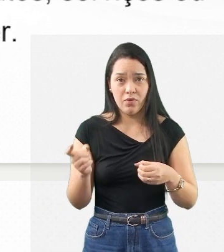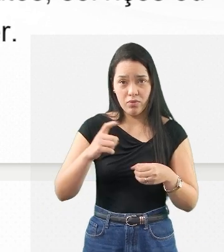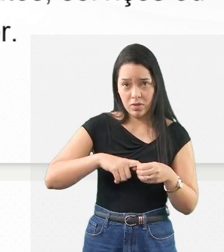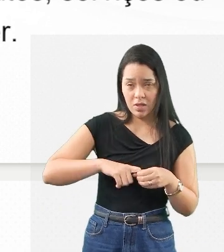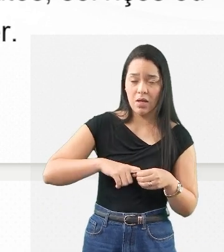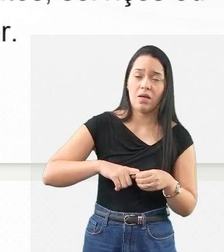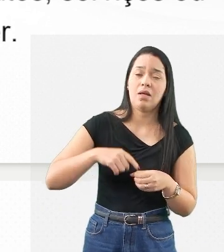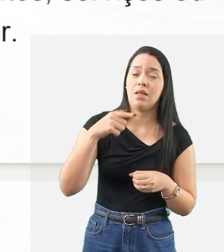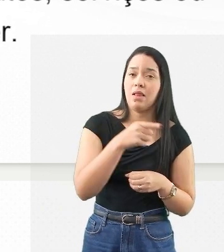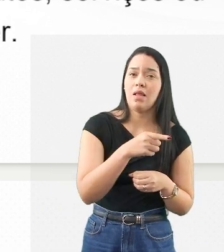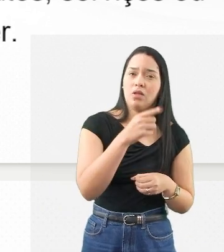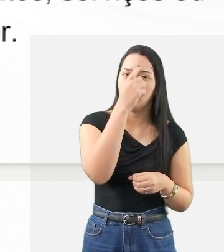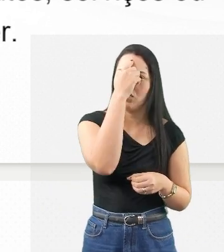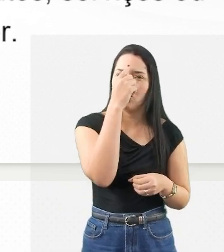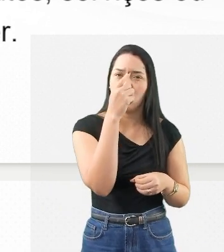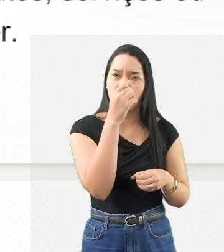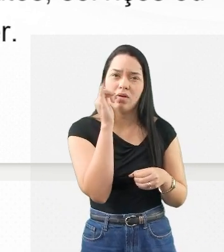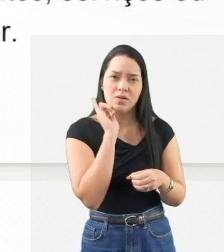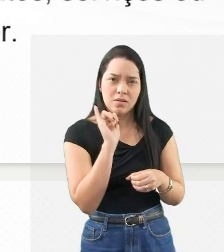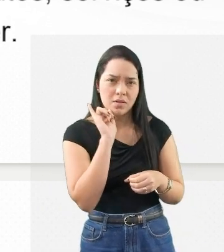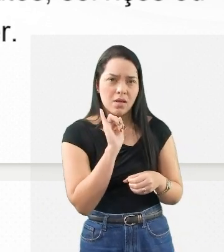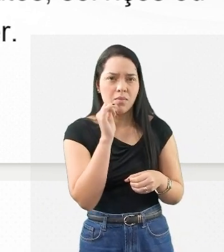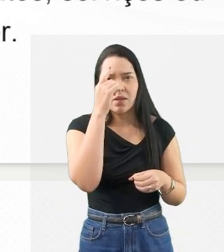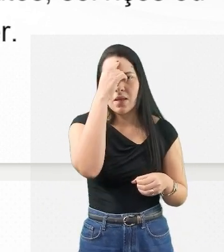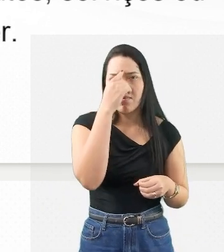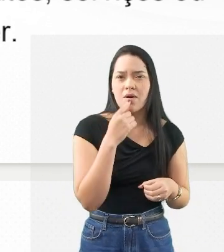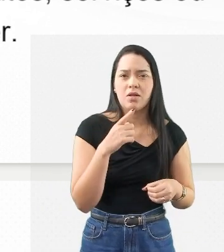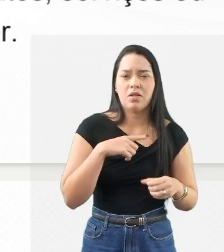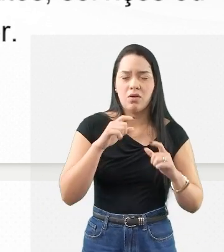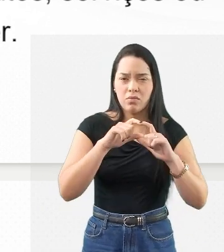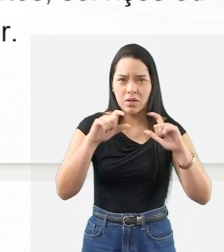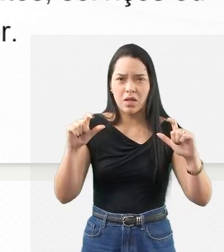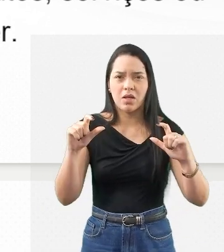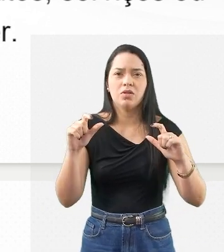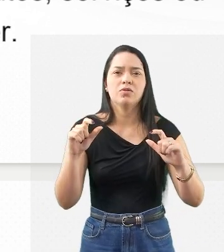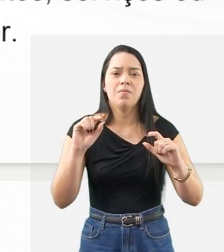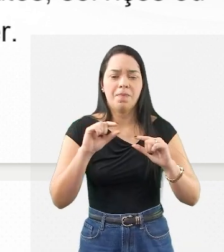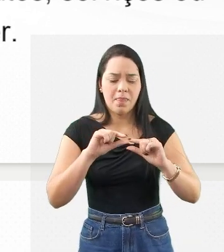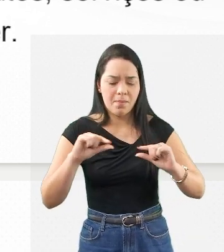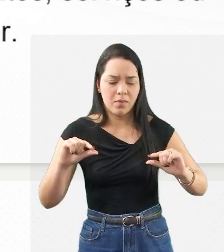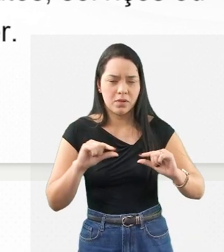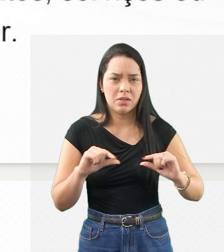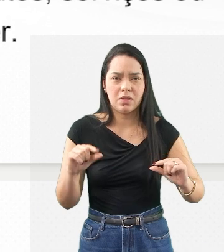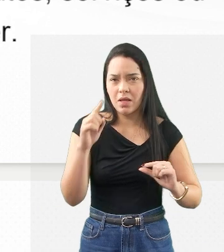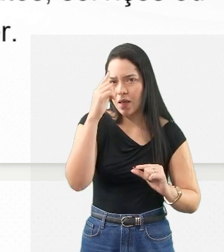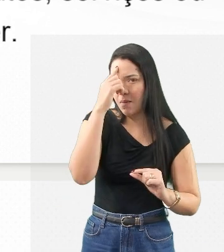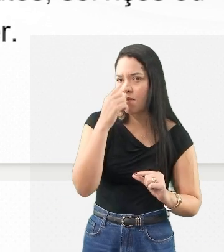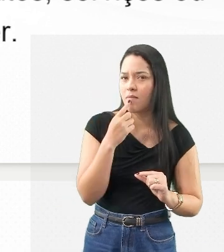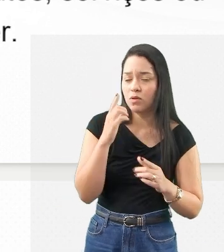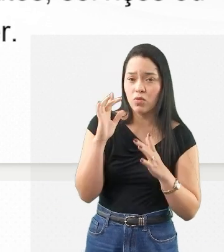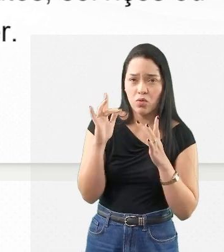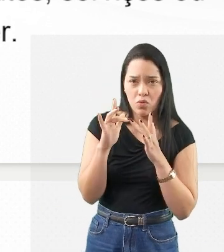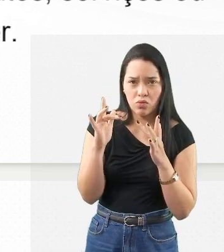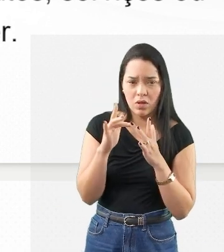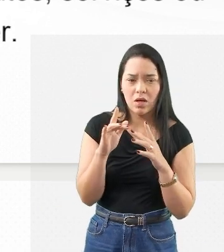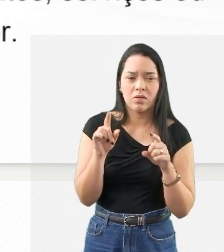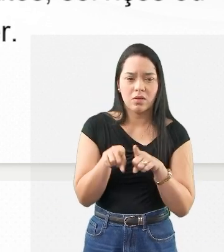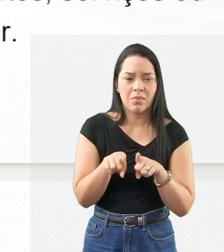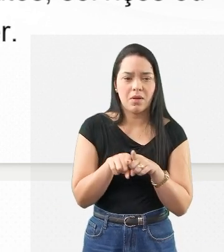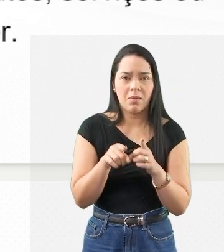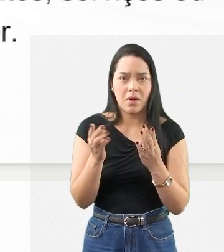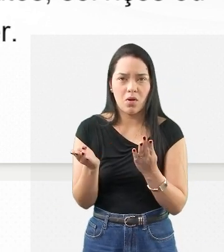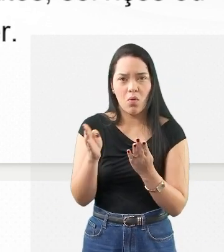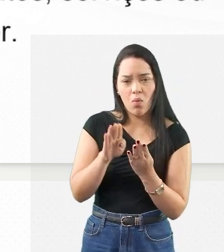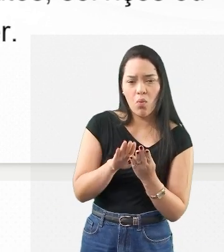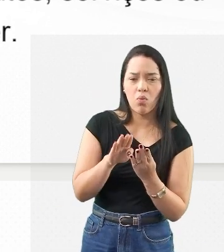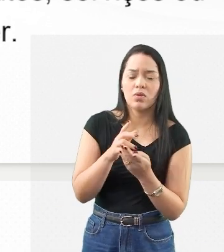que eu mostrei da imagem, a gente vê lá que tem o texto, tem a imagem, tem um título e depois ali tem o contato. Ele tem uma contracapa,